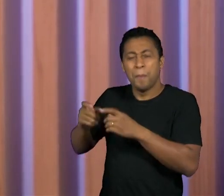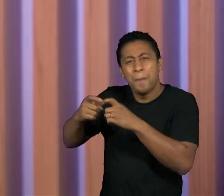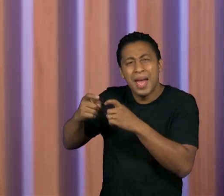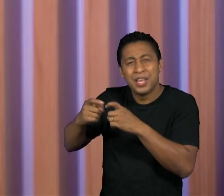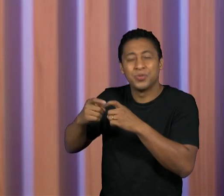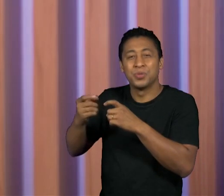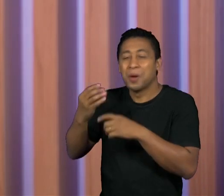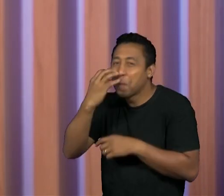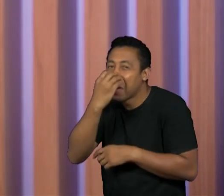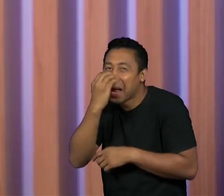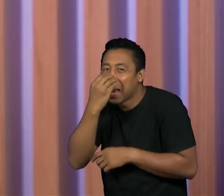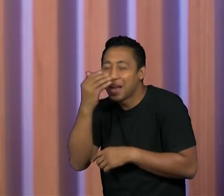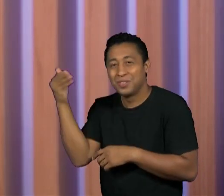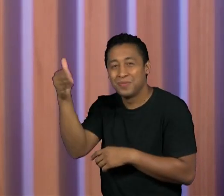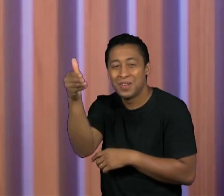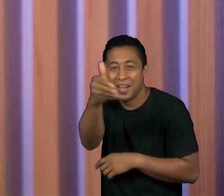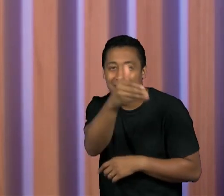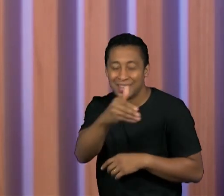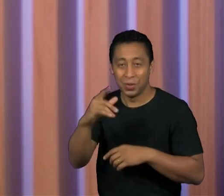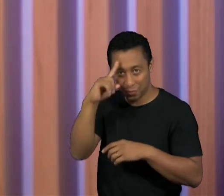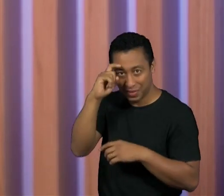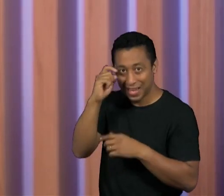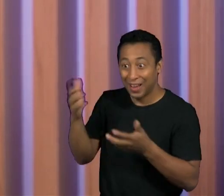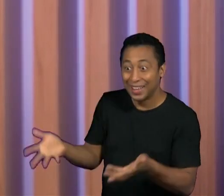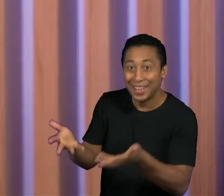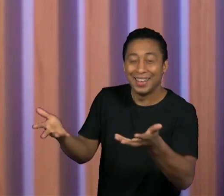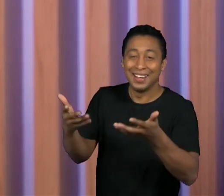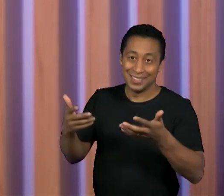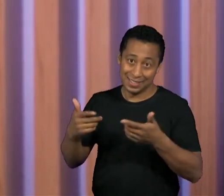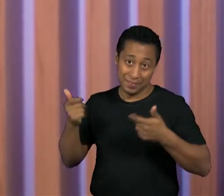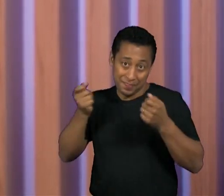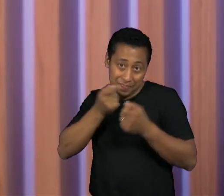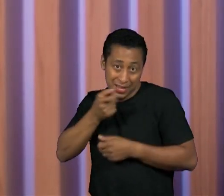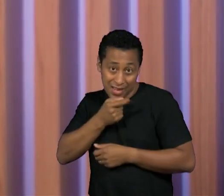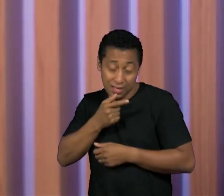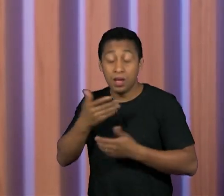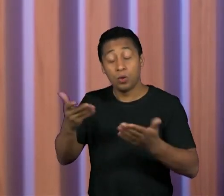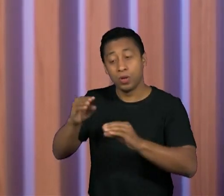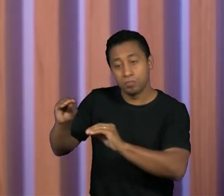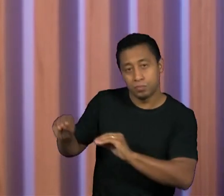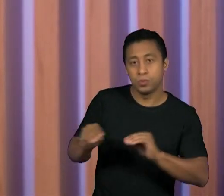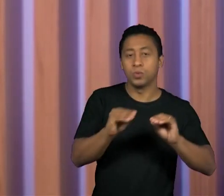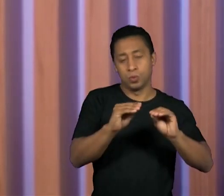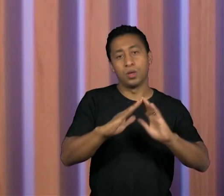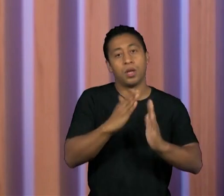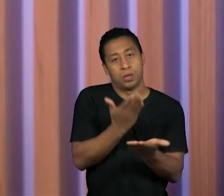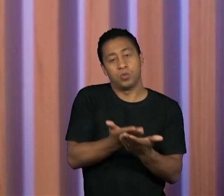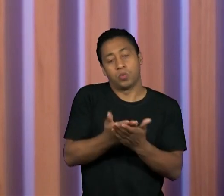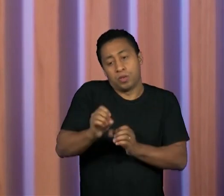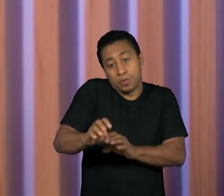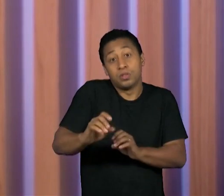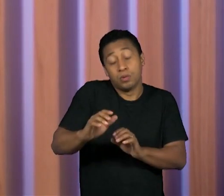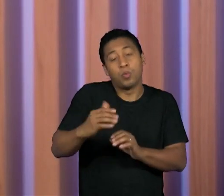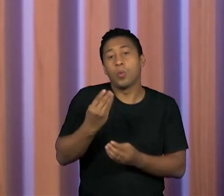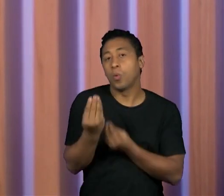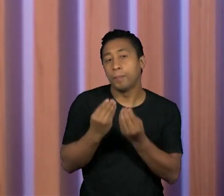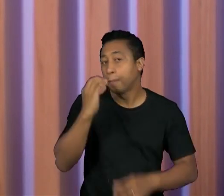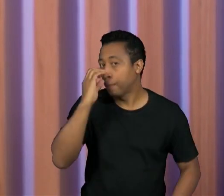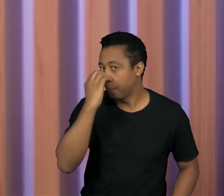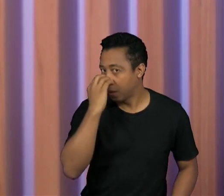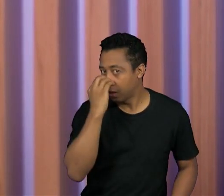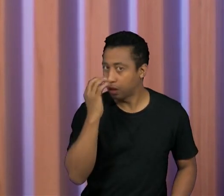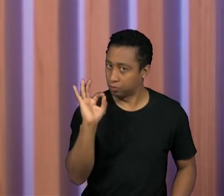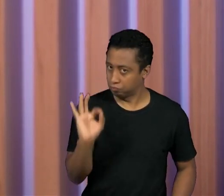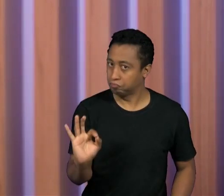fazia parte da coordenação, e agora tô esse tempo como formador, né? E é palhaçaria também. Então, tá